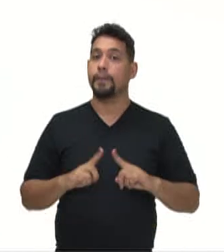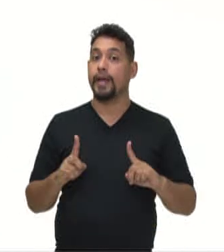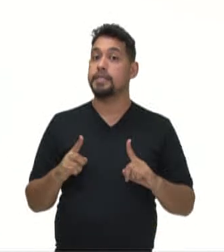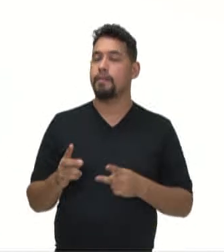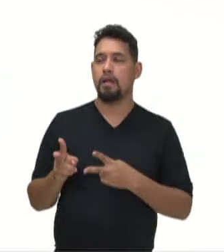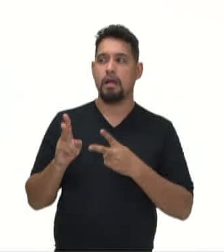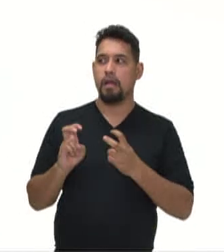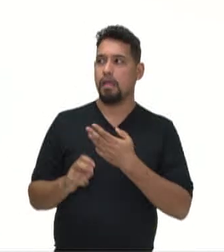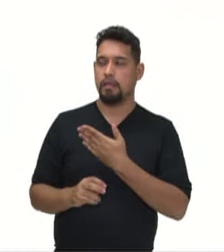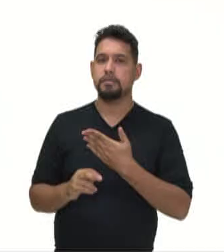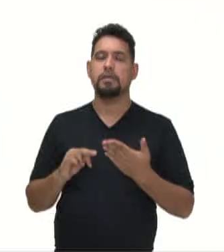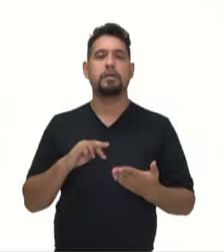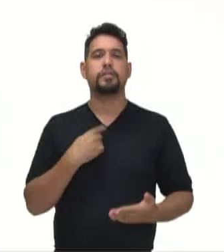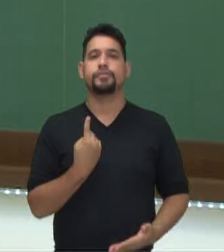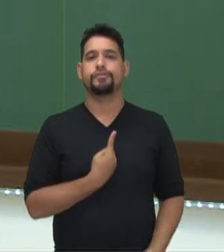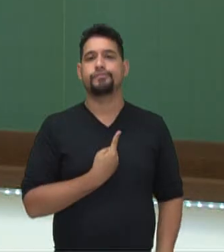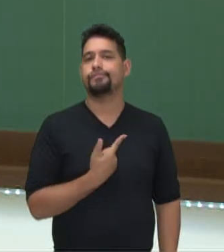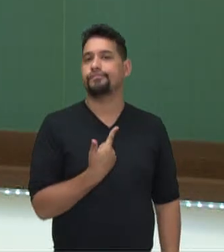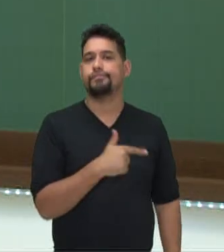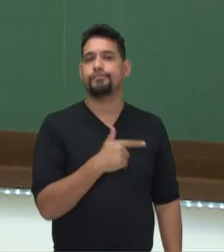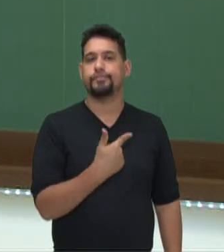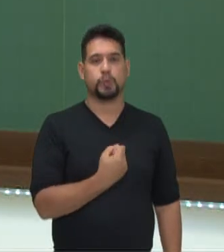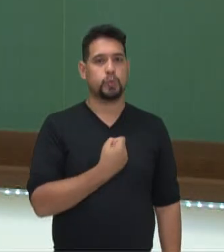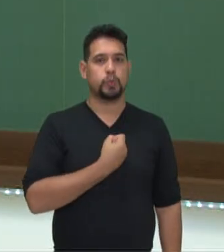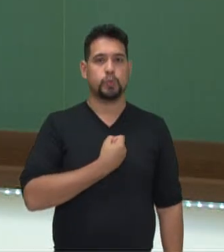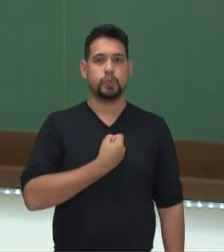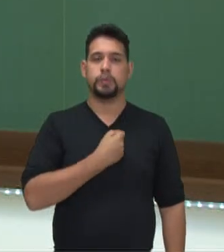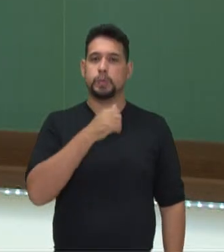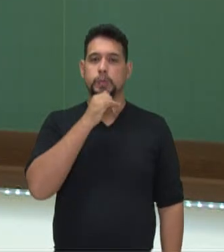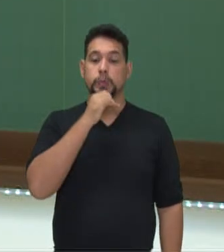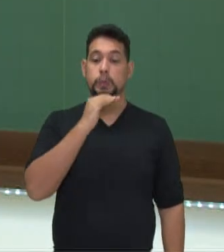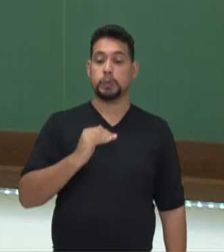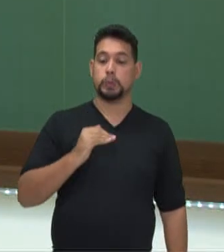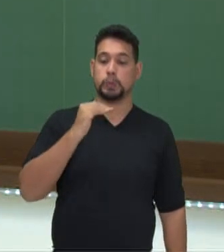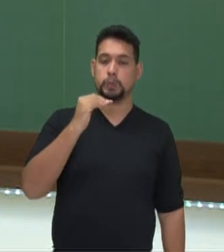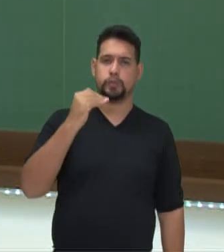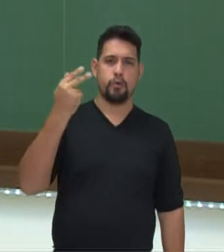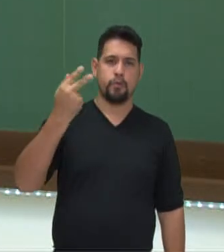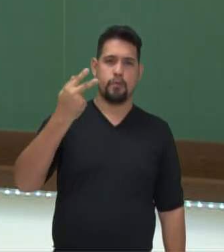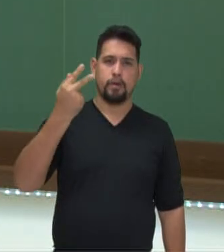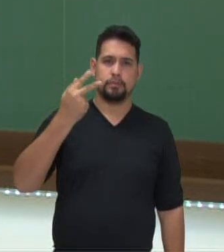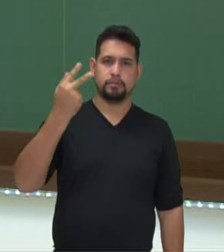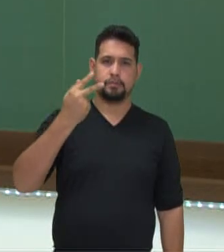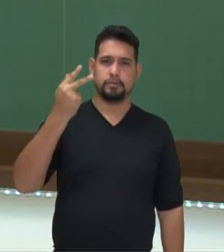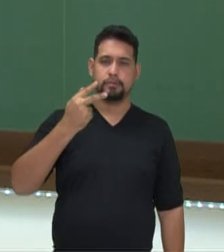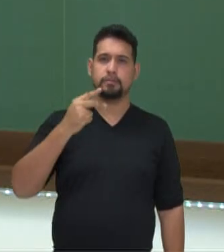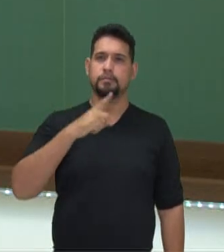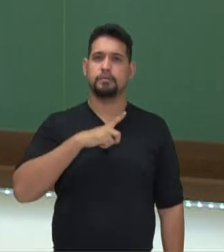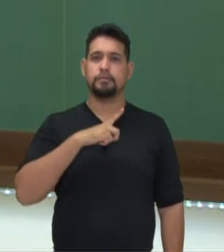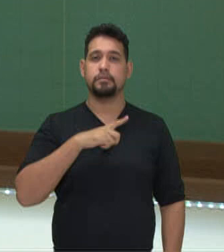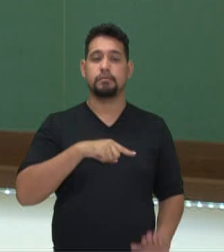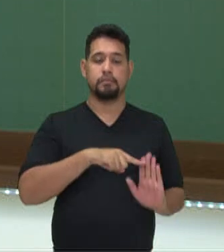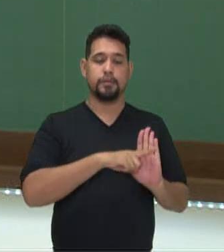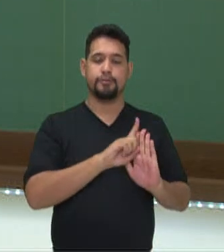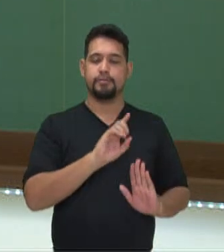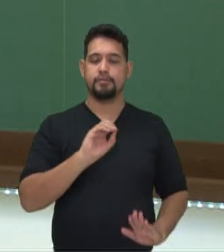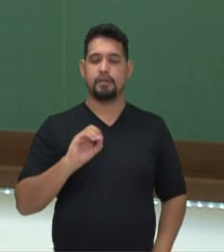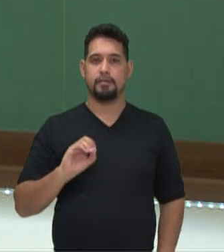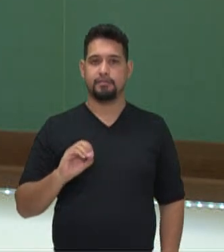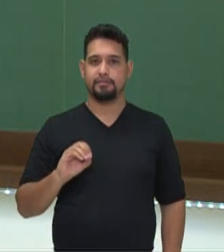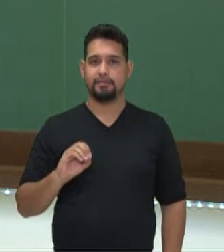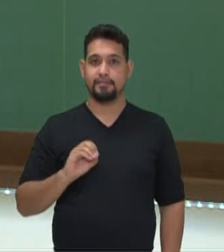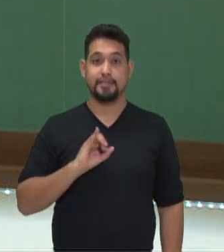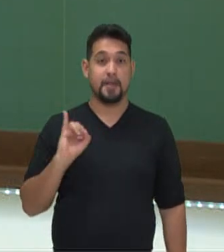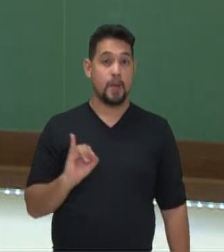essa situação, nós não temos nenhum número que elevado ao quadrado nos dê menos 100.